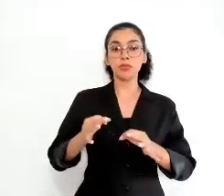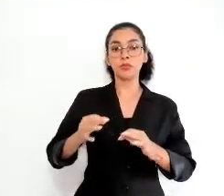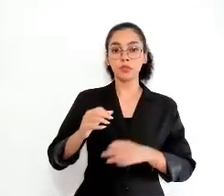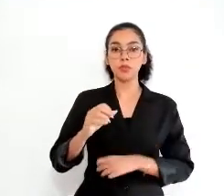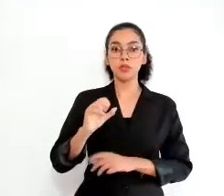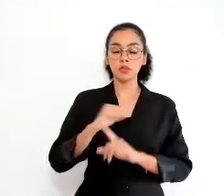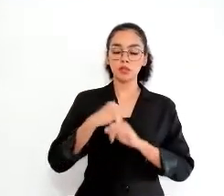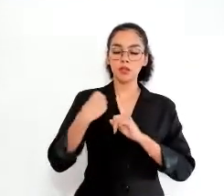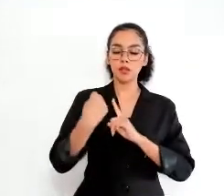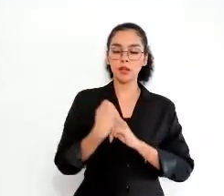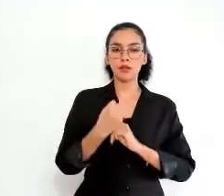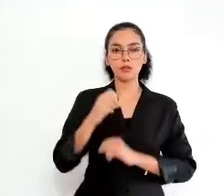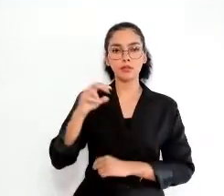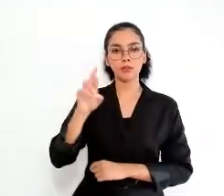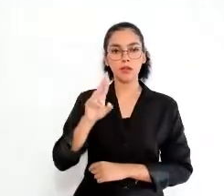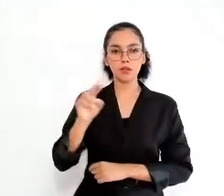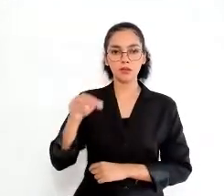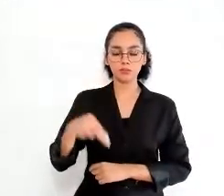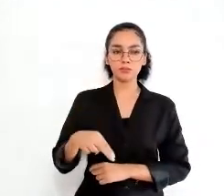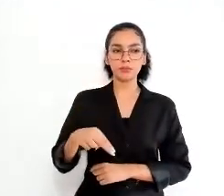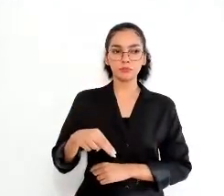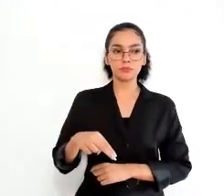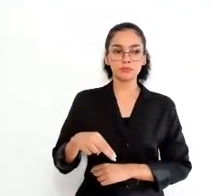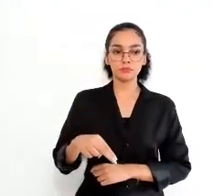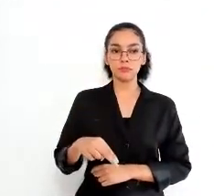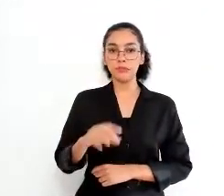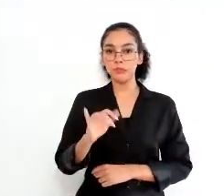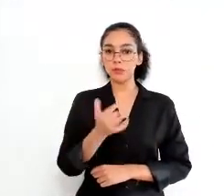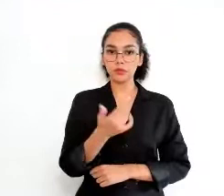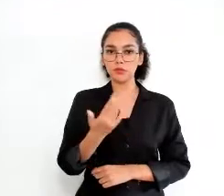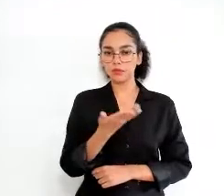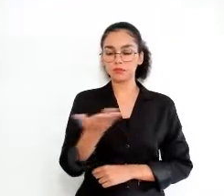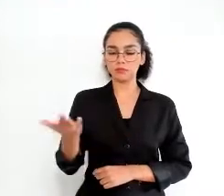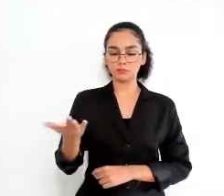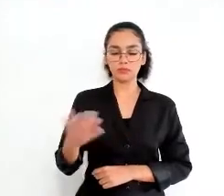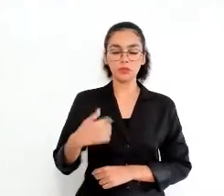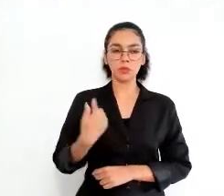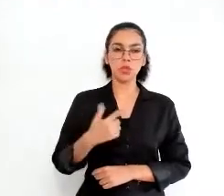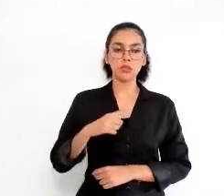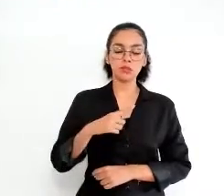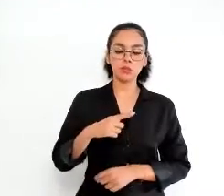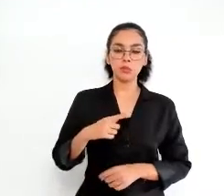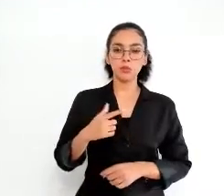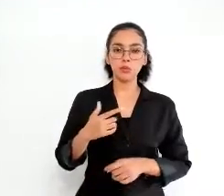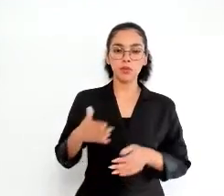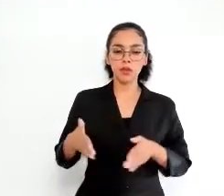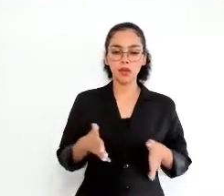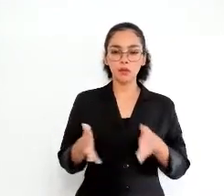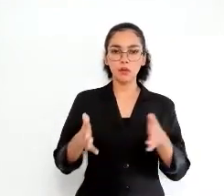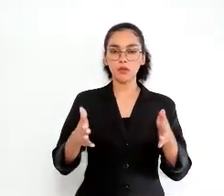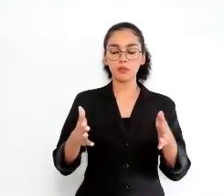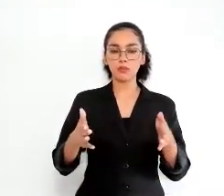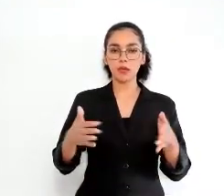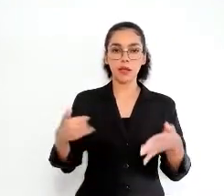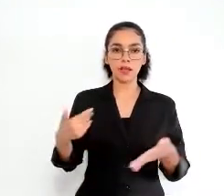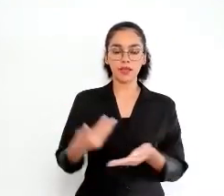os quais dificilmente teríamos trilhado o caminho que nos trouxe até